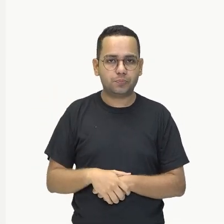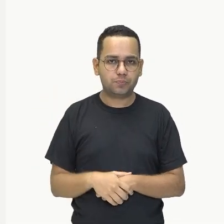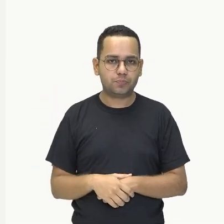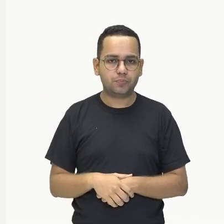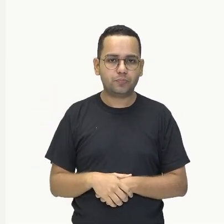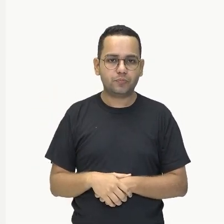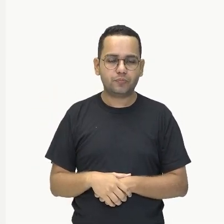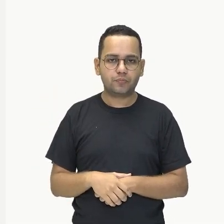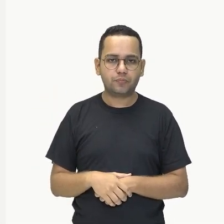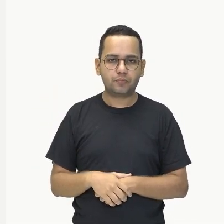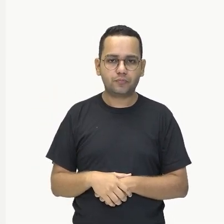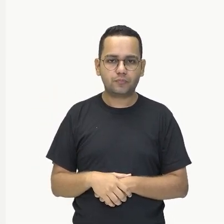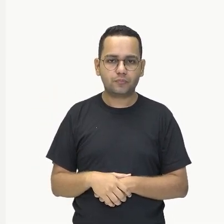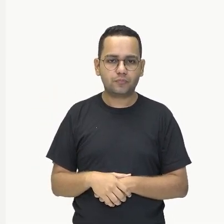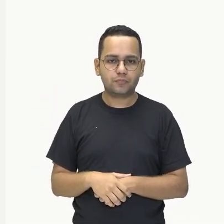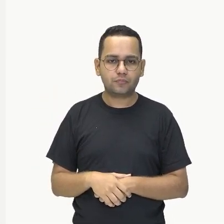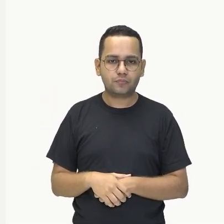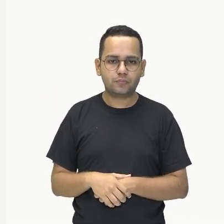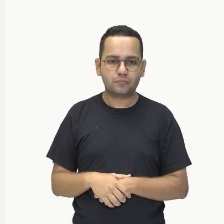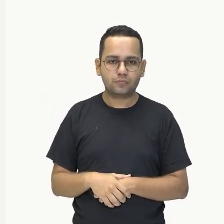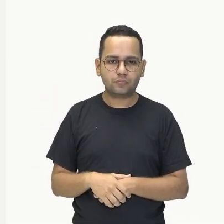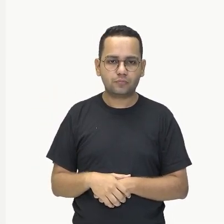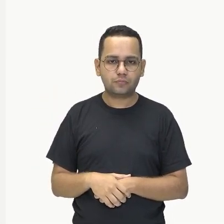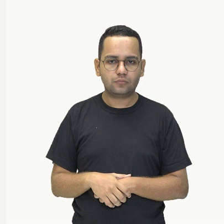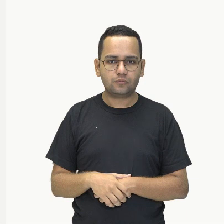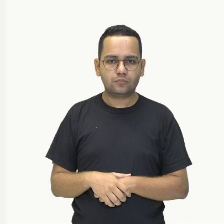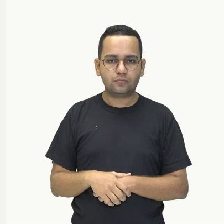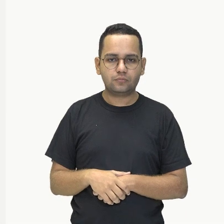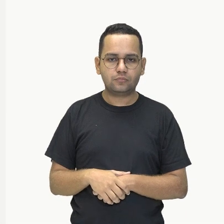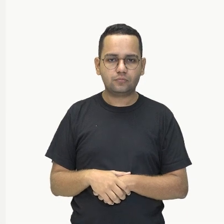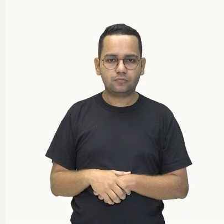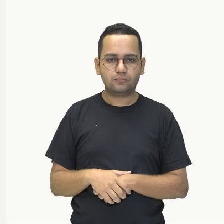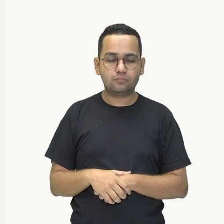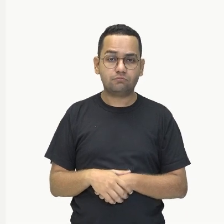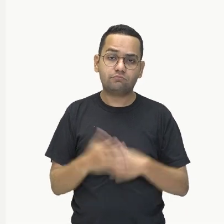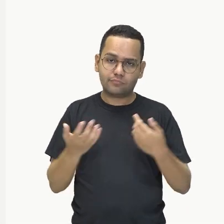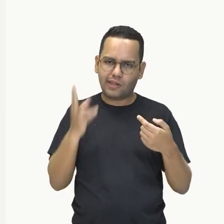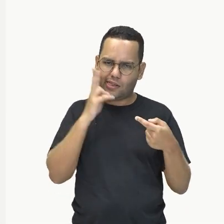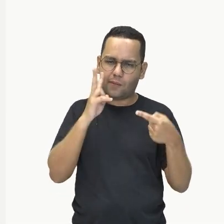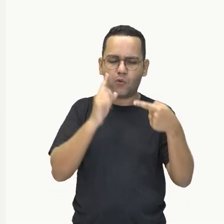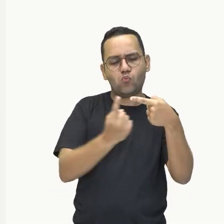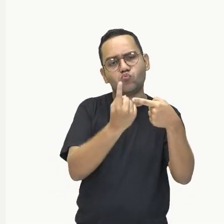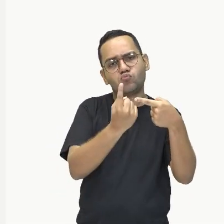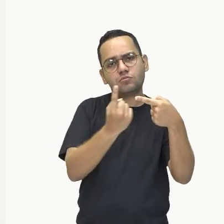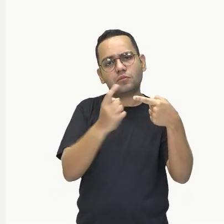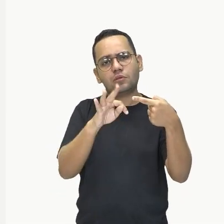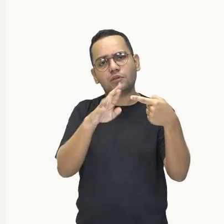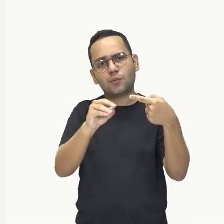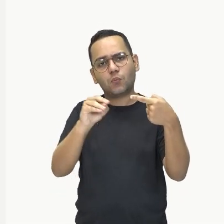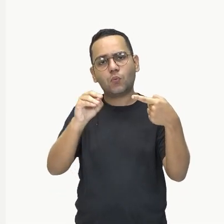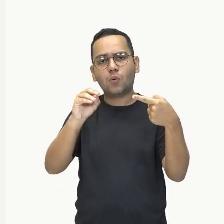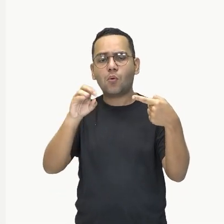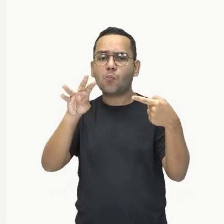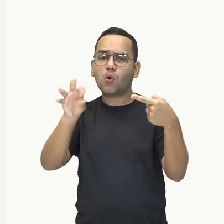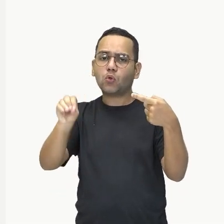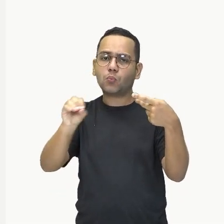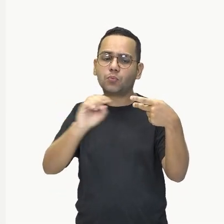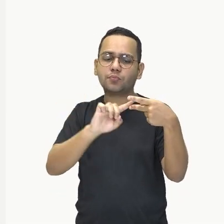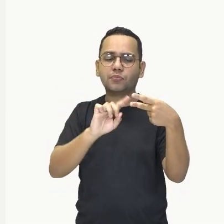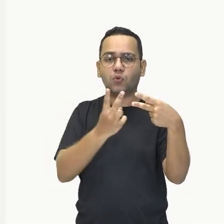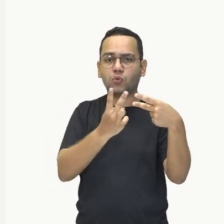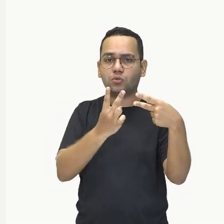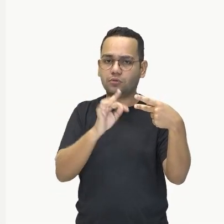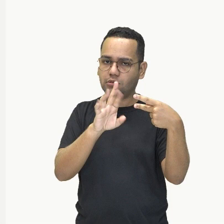trinômio. Tá bom? Então, um termo, monômio, 2 termos, binômio, 3